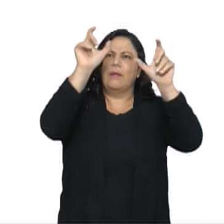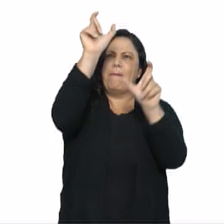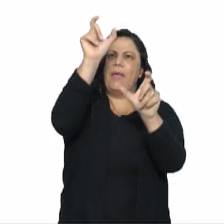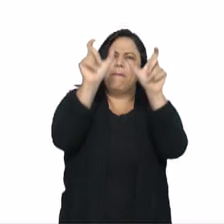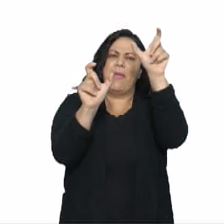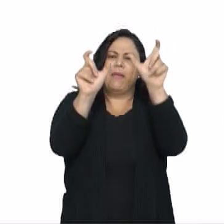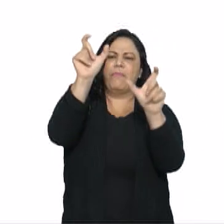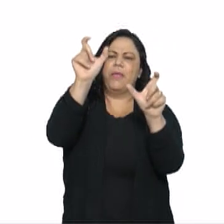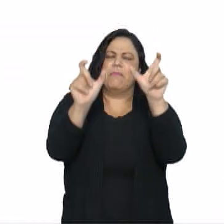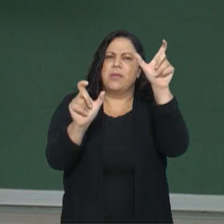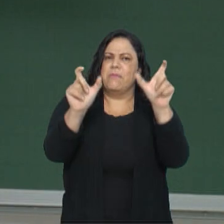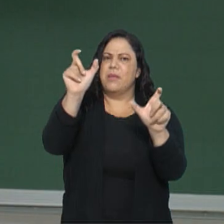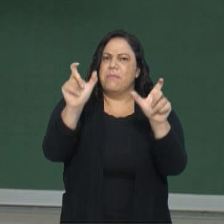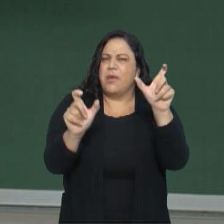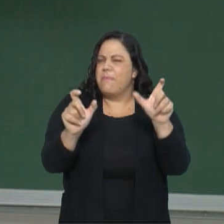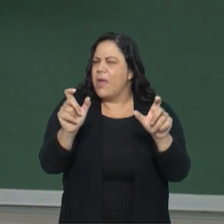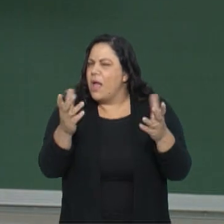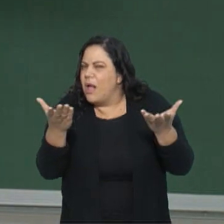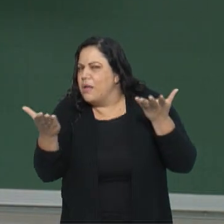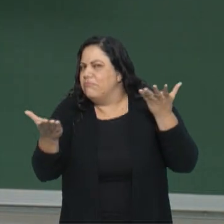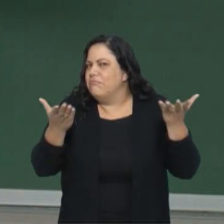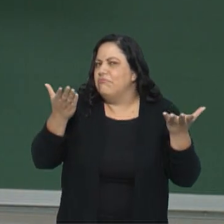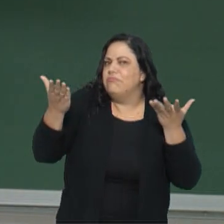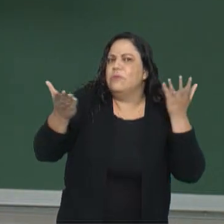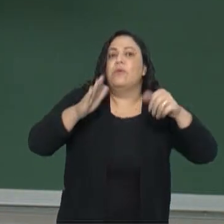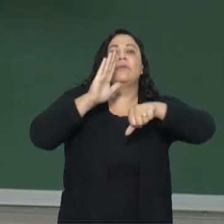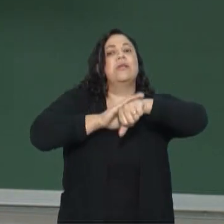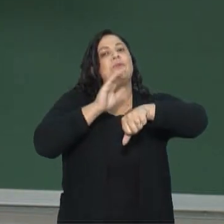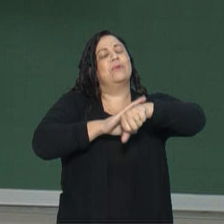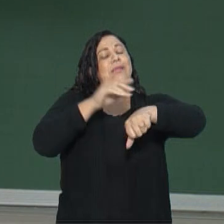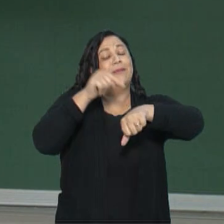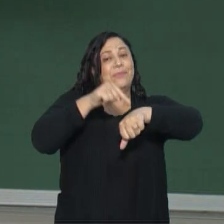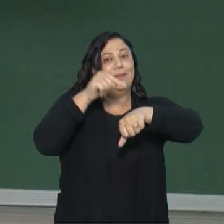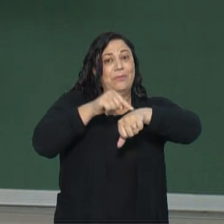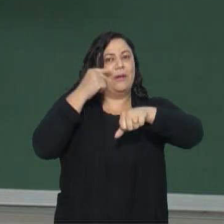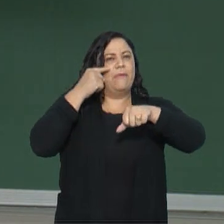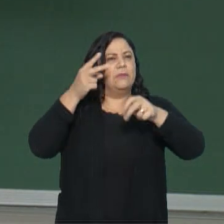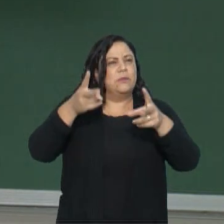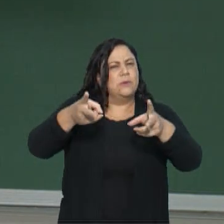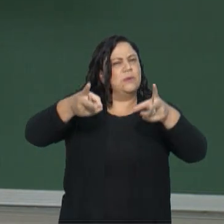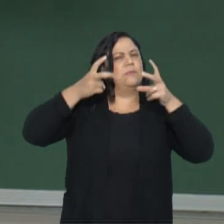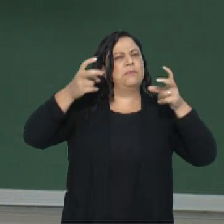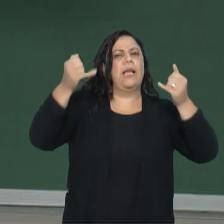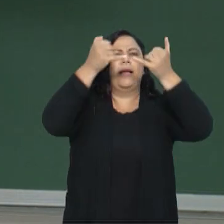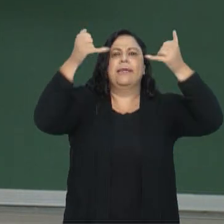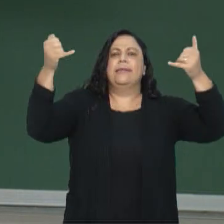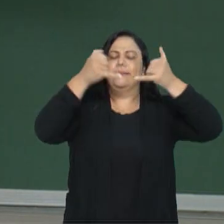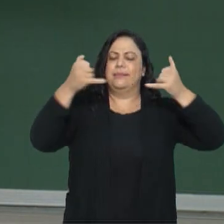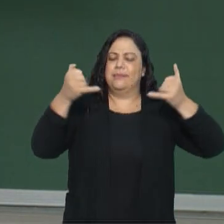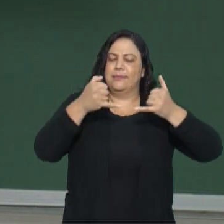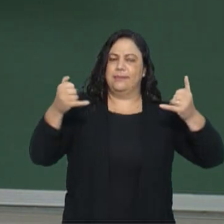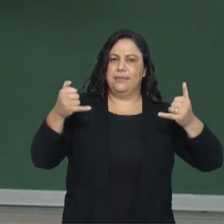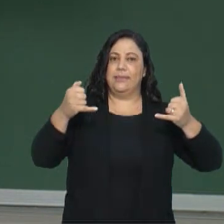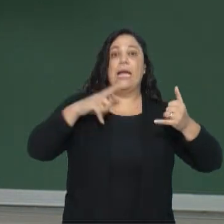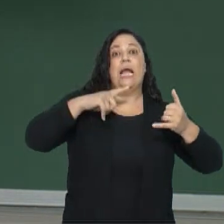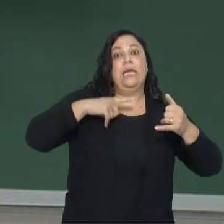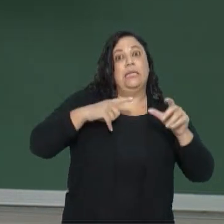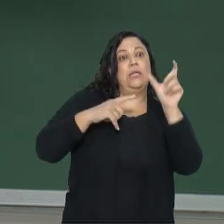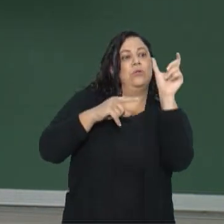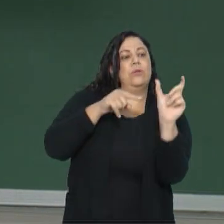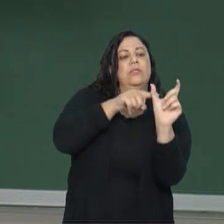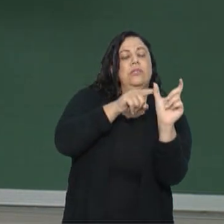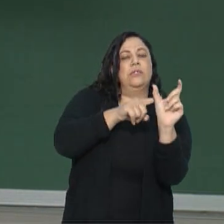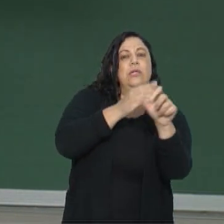diferentes. Então, eu vou dar um tempinho para vocês. Eu quero que vocês reparem nessas linhas. Nós temos quadradinhos brancos